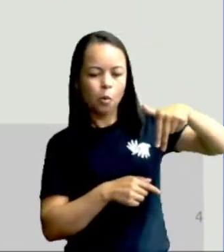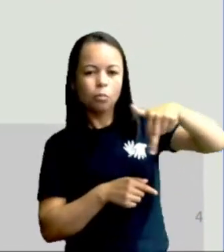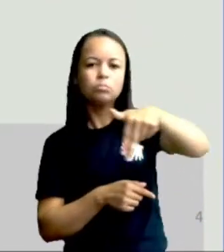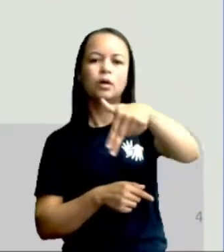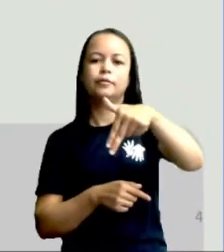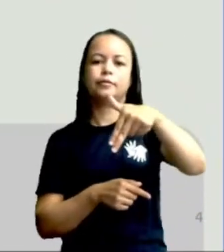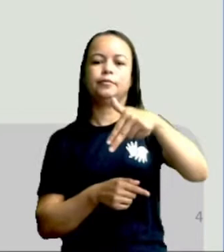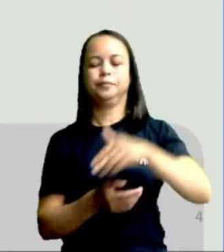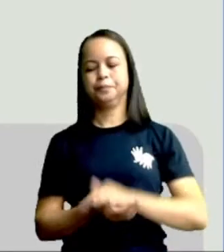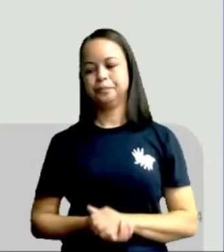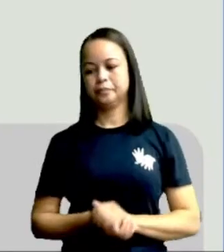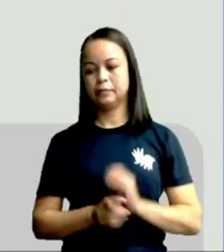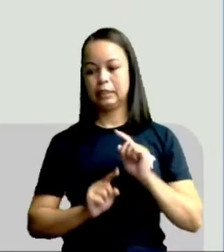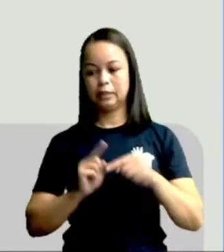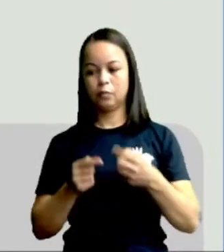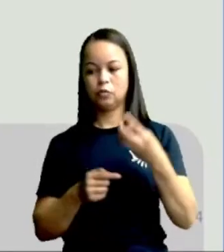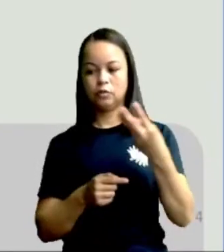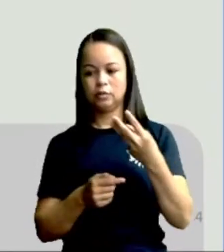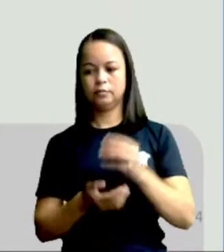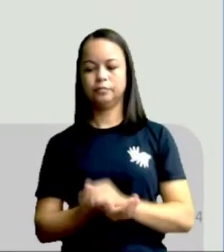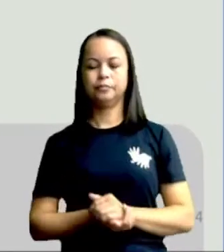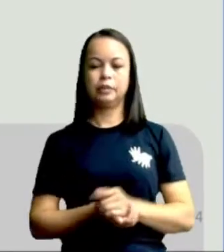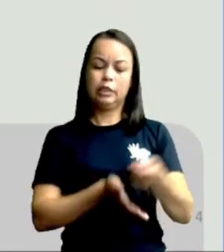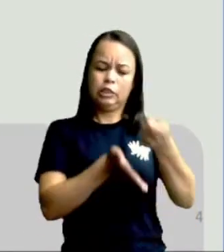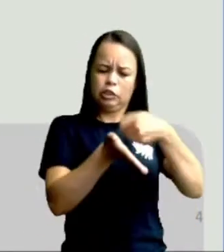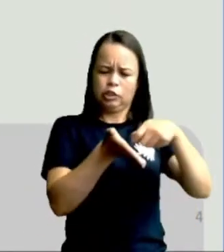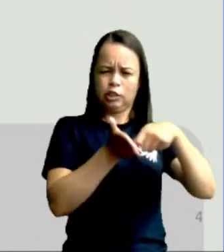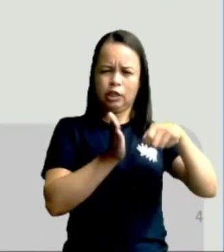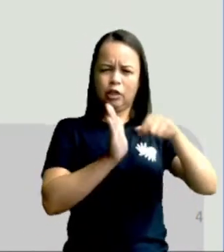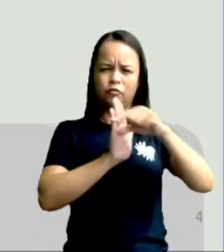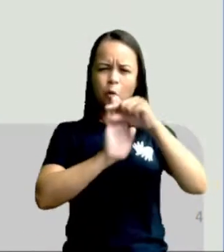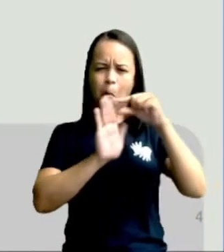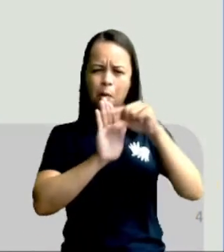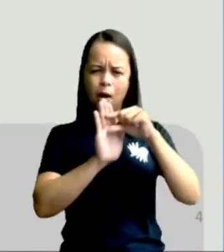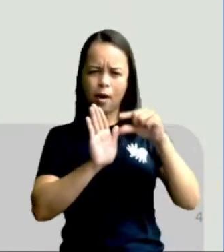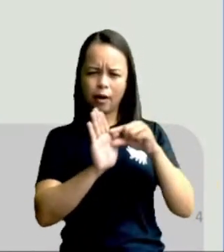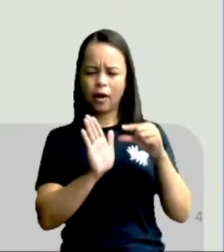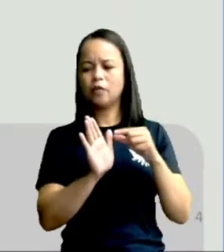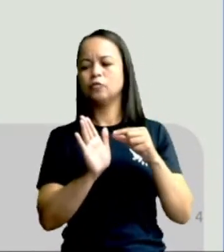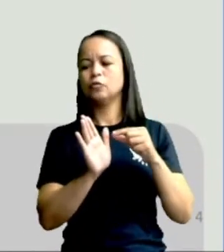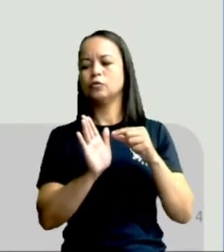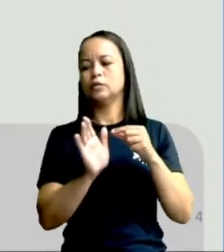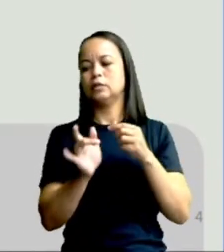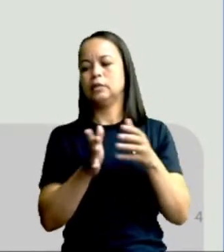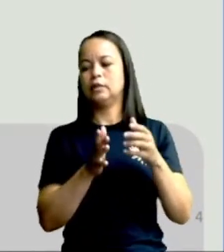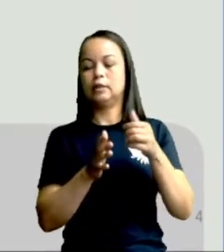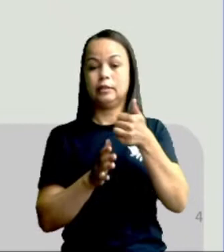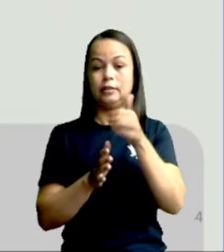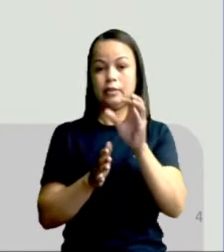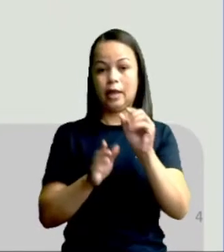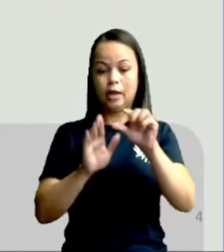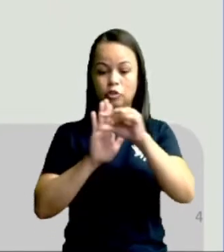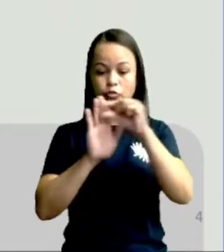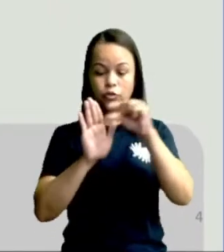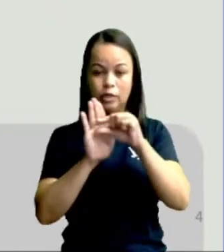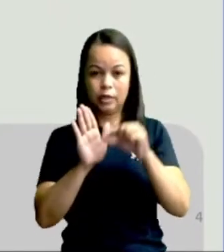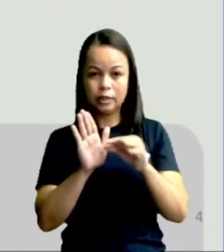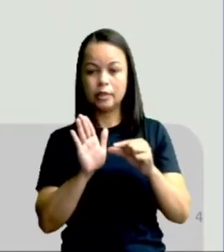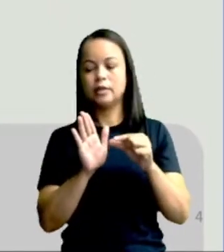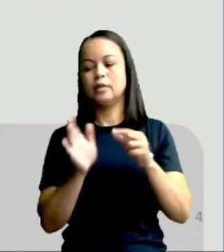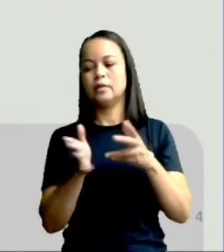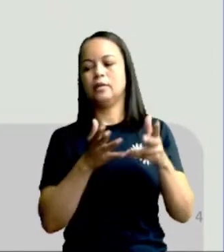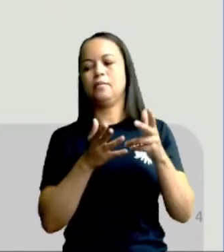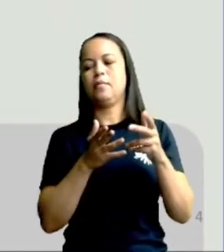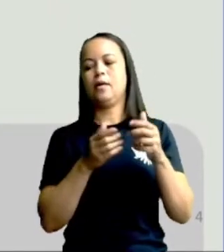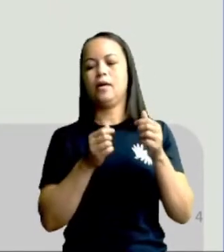temos, escreva um parágrafo de 10 linhas para a classe. Estou fazendo um pedido, uma ordem,